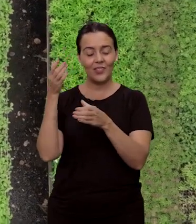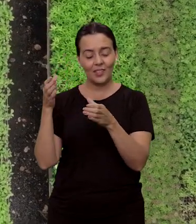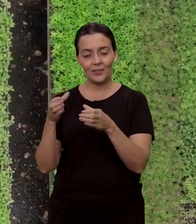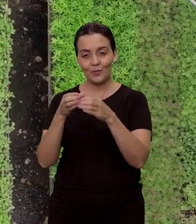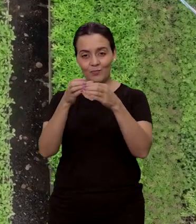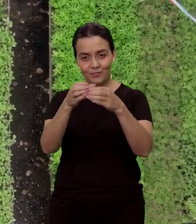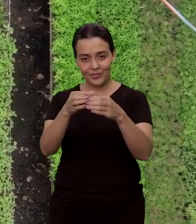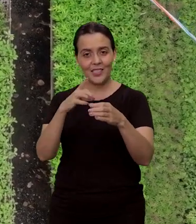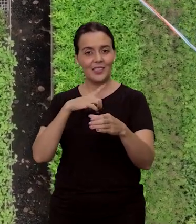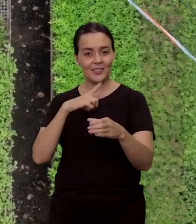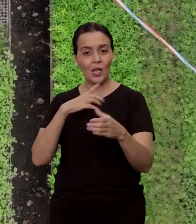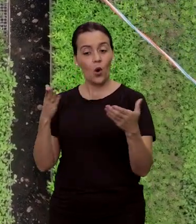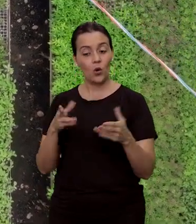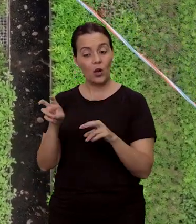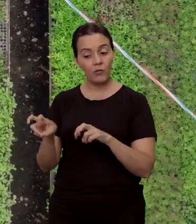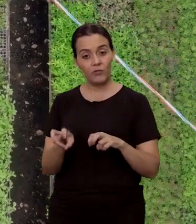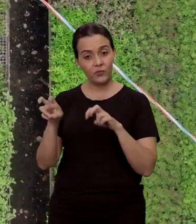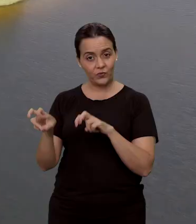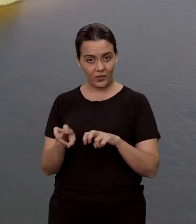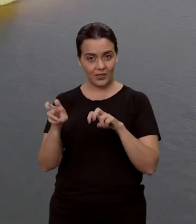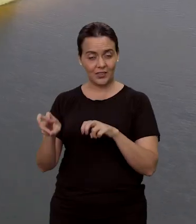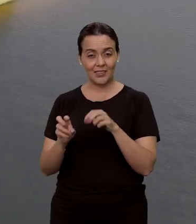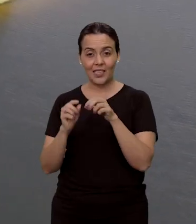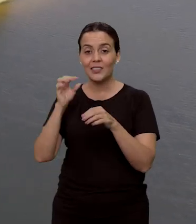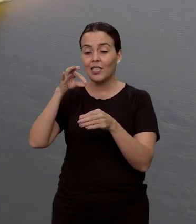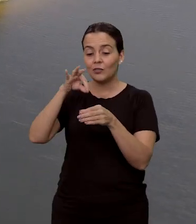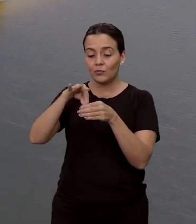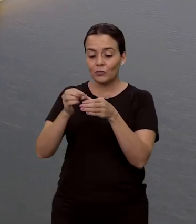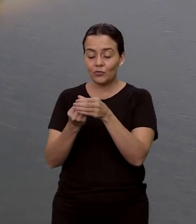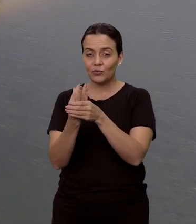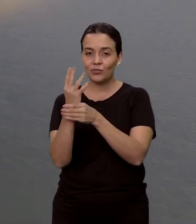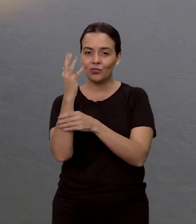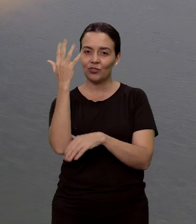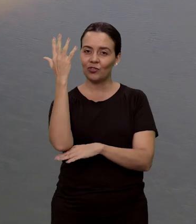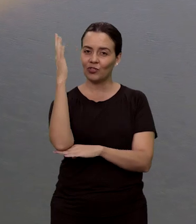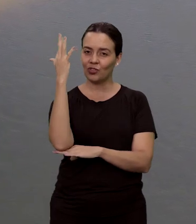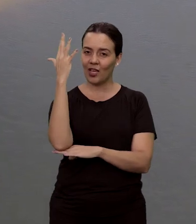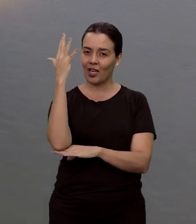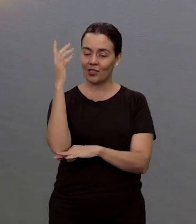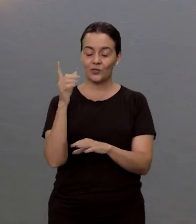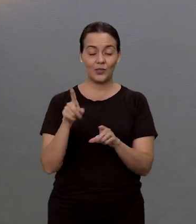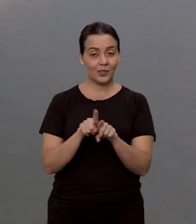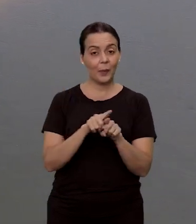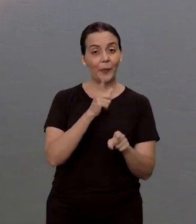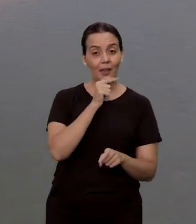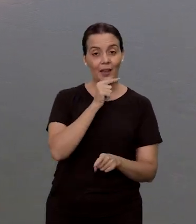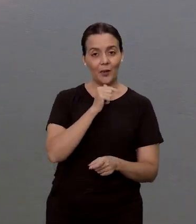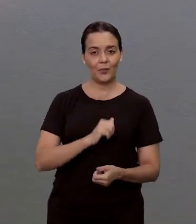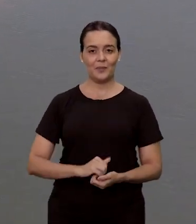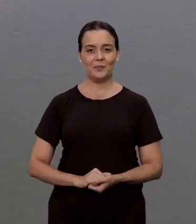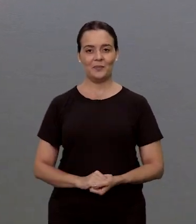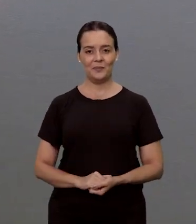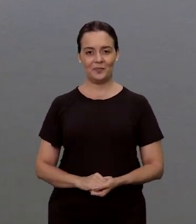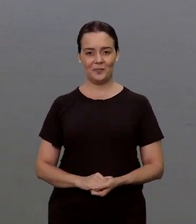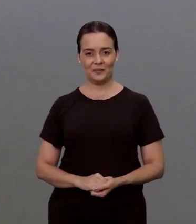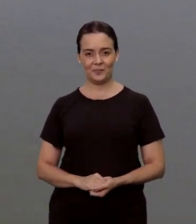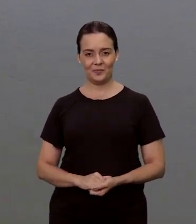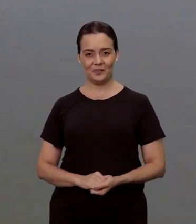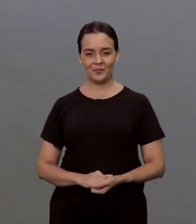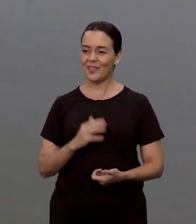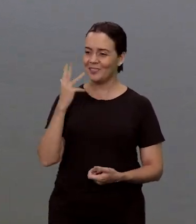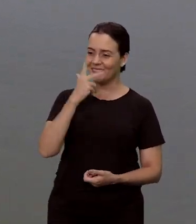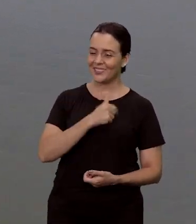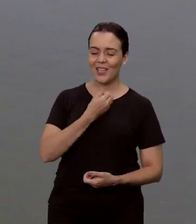que hoje é uma fazenda de produção de Mata Atlântica, biodiversidade e água. Você vai conhecer. Que lindo, que